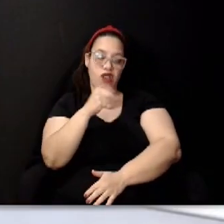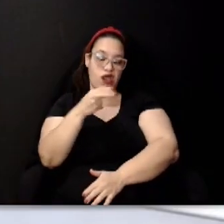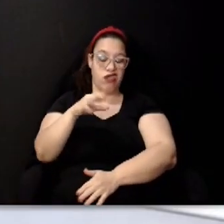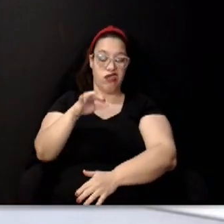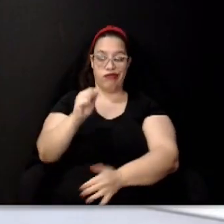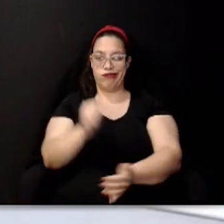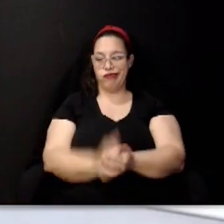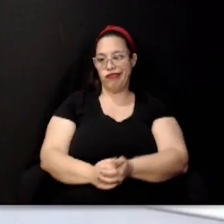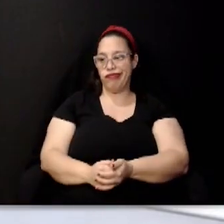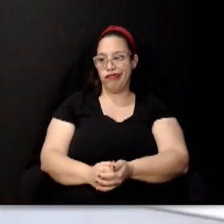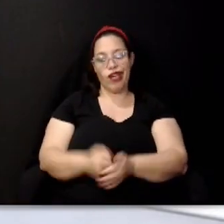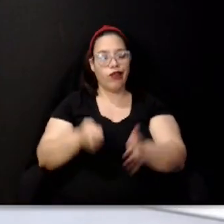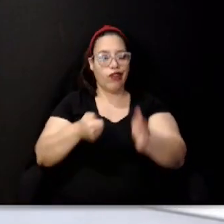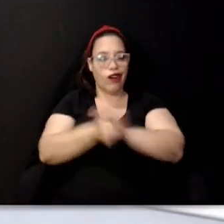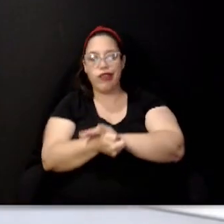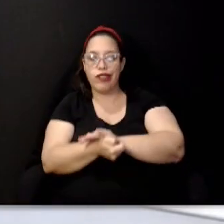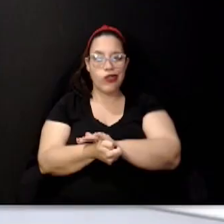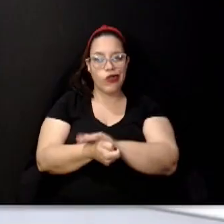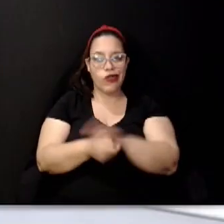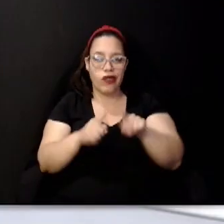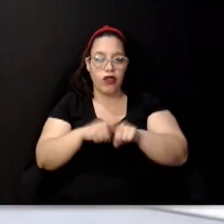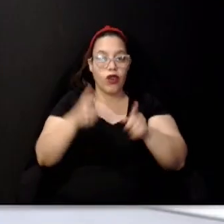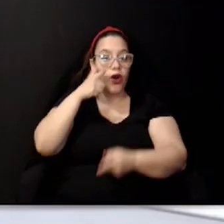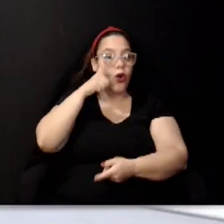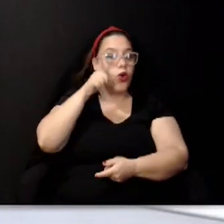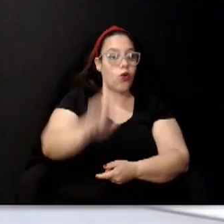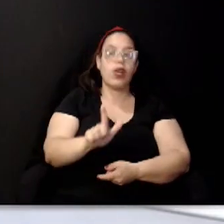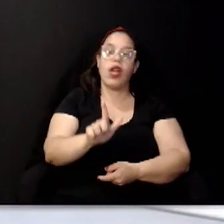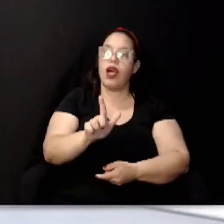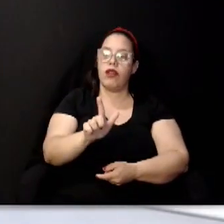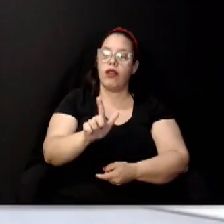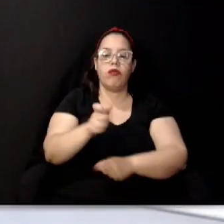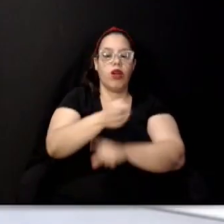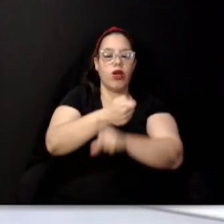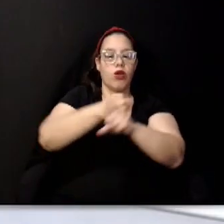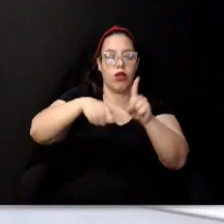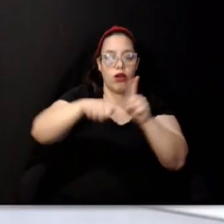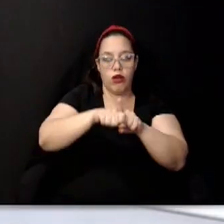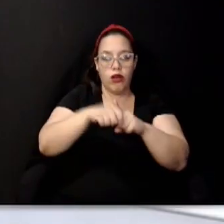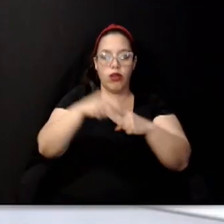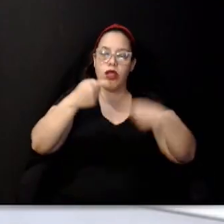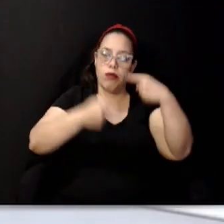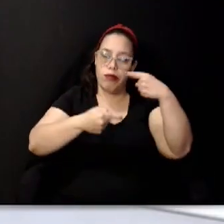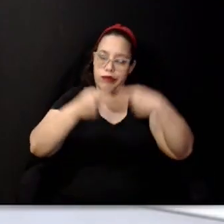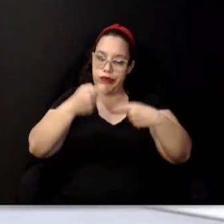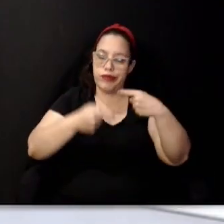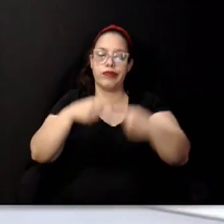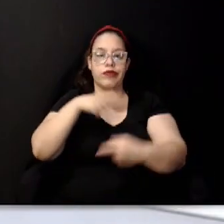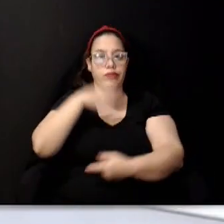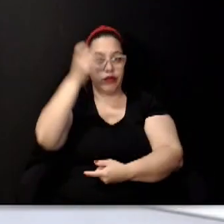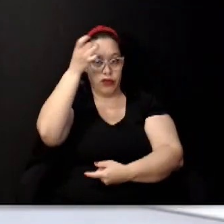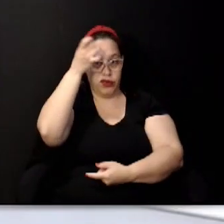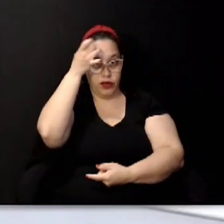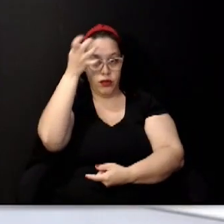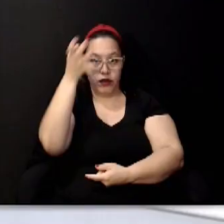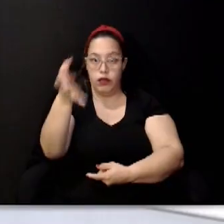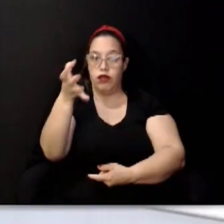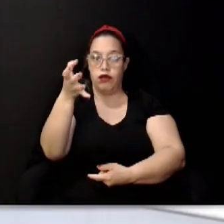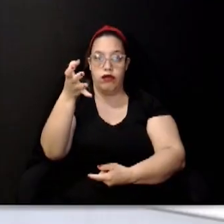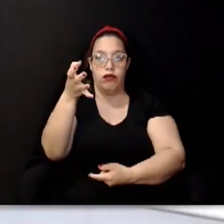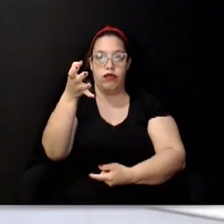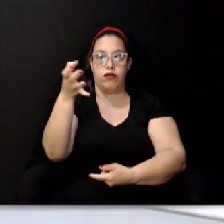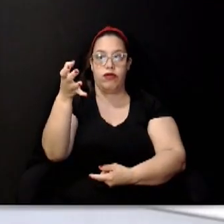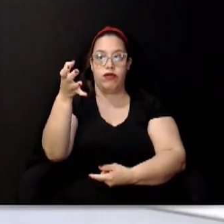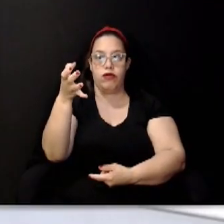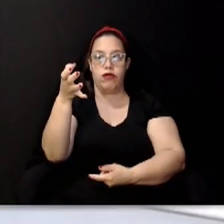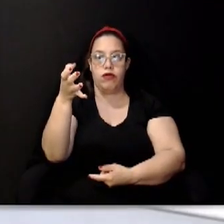investir nisso. Mas quando a gente consegue levar isso, né, para a sociedade, debater, a gente tem uma facilidade maior. Até durante ali,